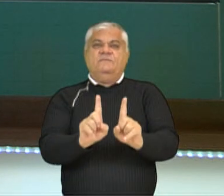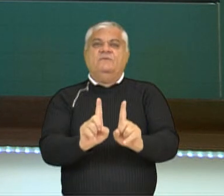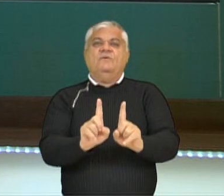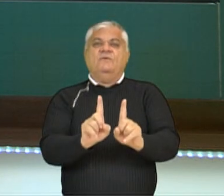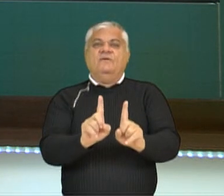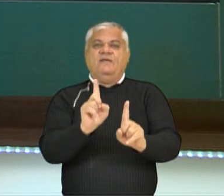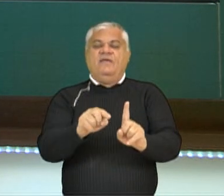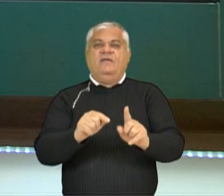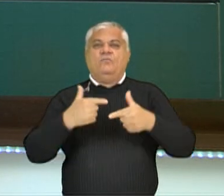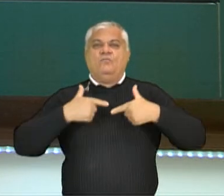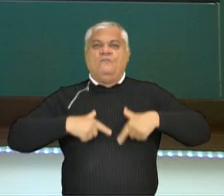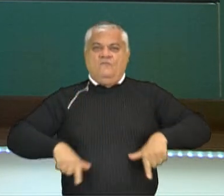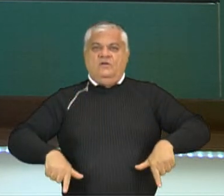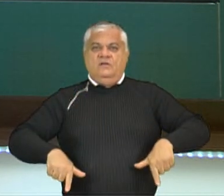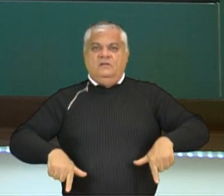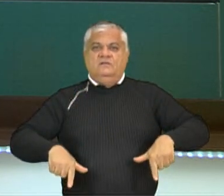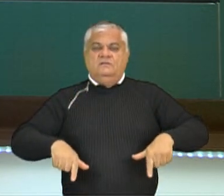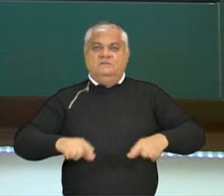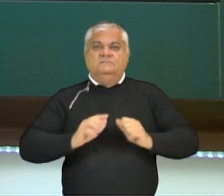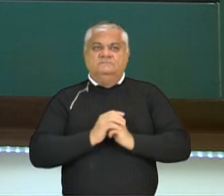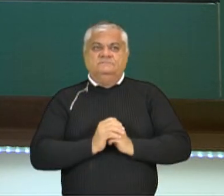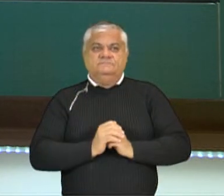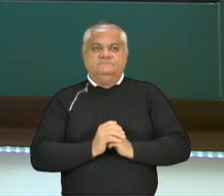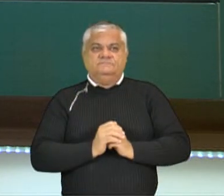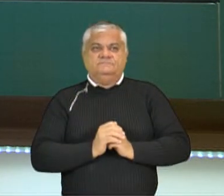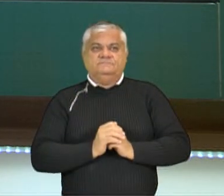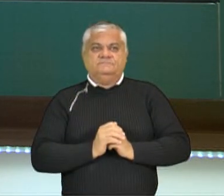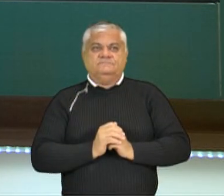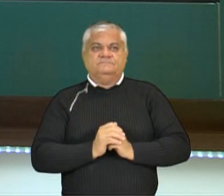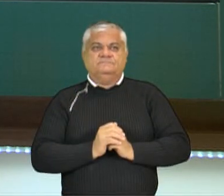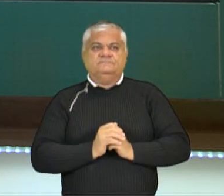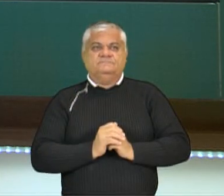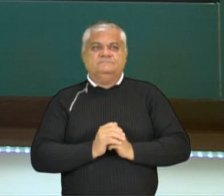setor neutro, né? É neutro aqui no meio.